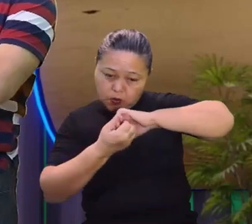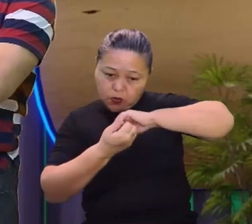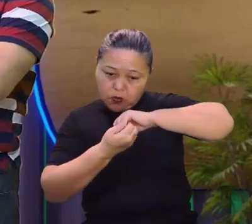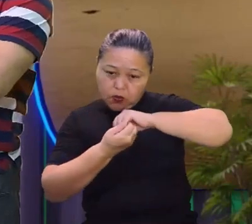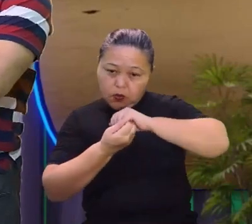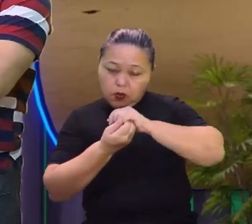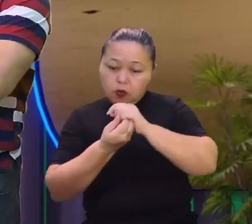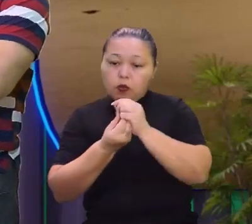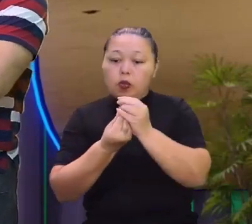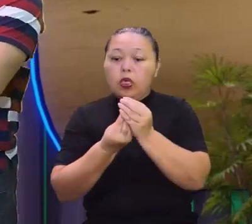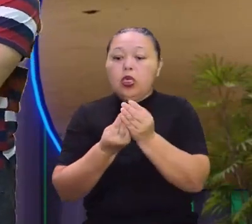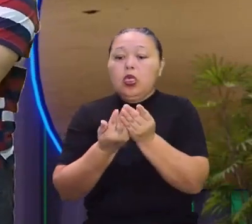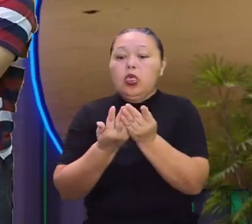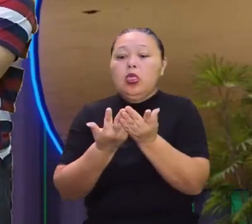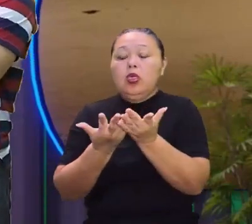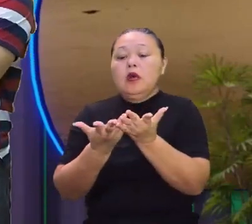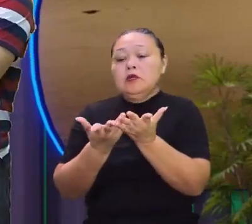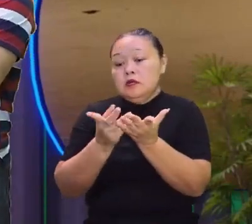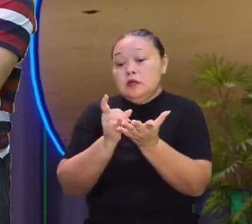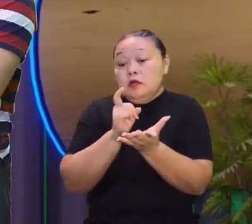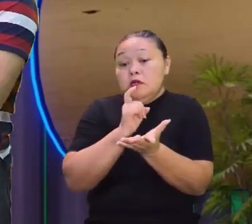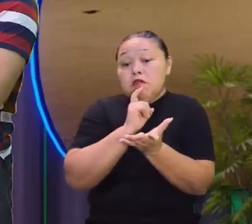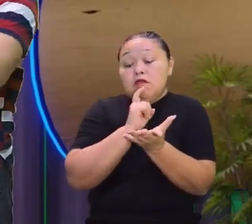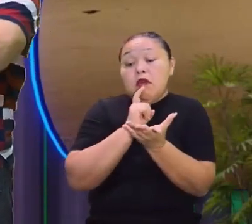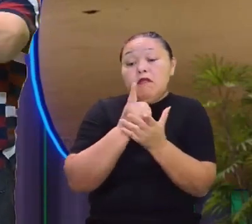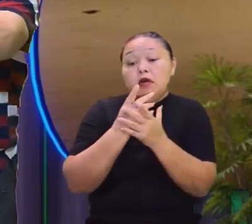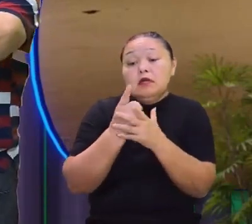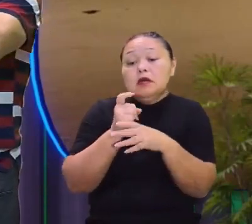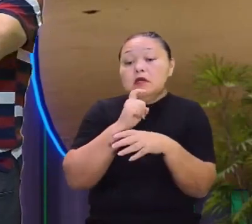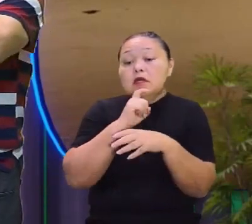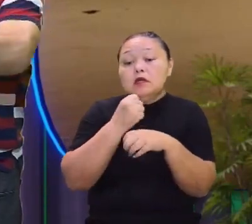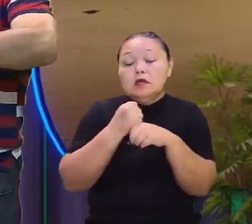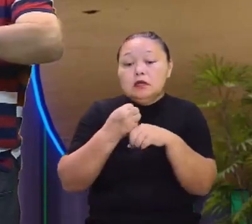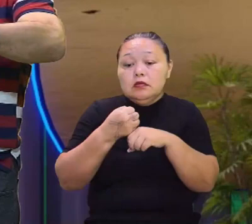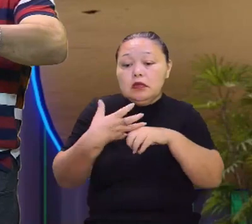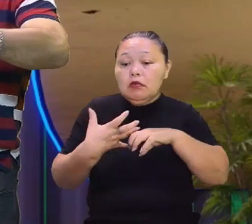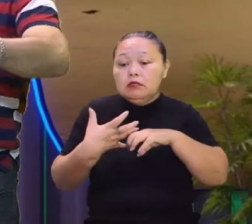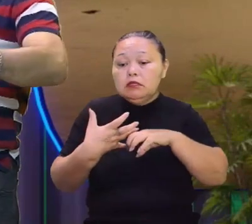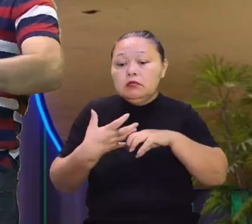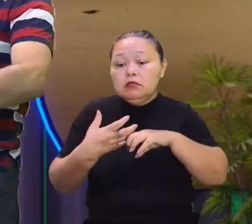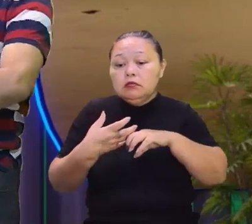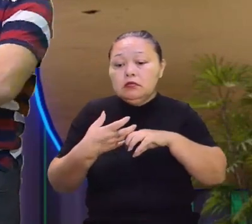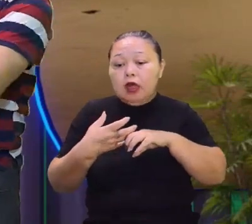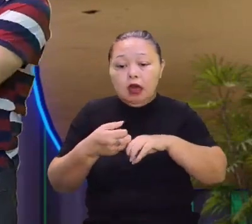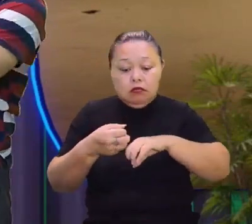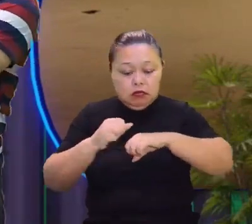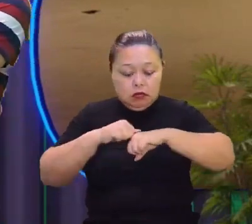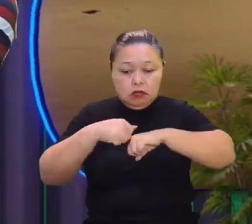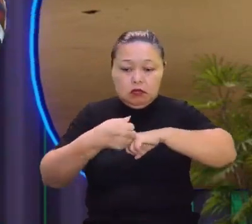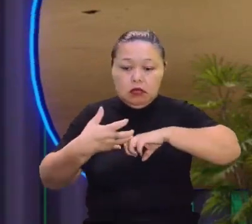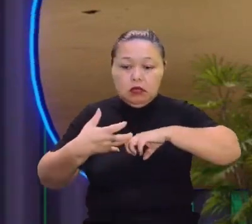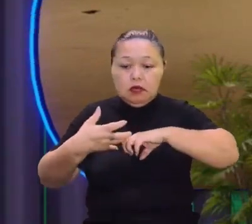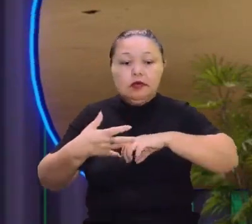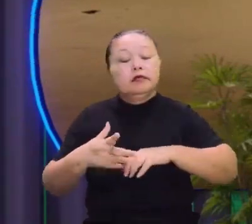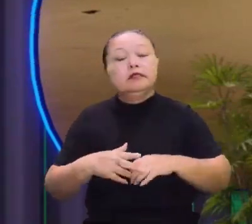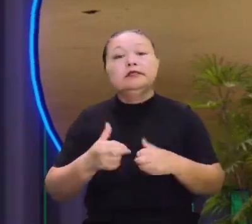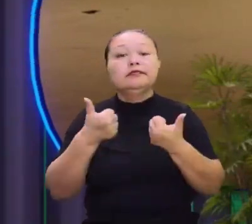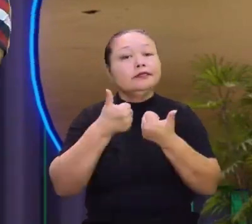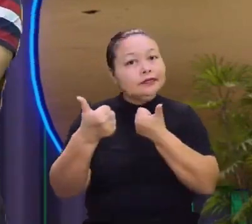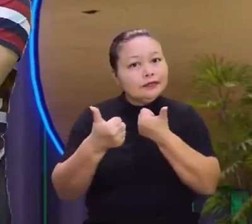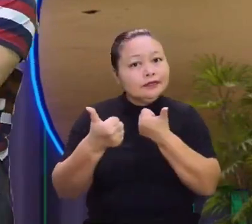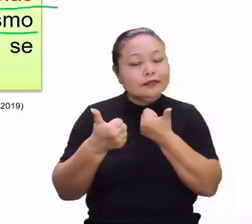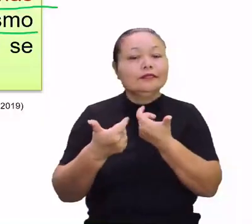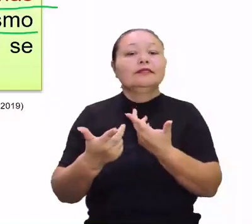tem... Se for numa região fria, essa água vai congelar e também ela vai quebrar a rocha. Exatamente, muito bem. É isso.